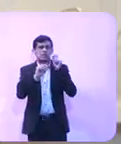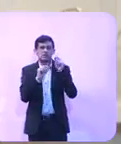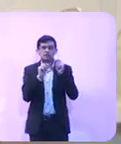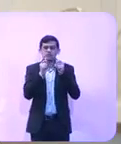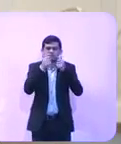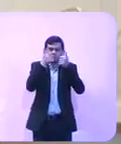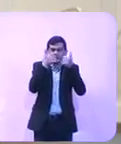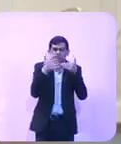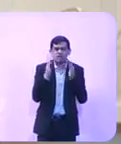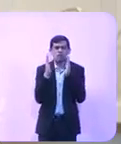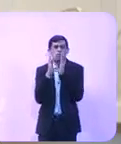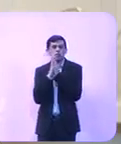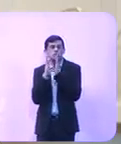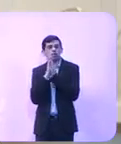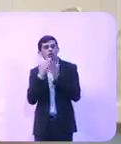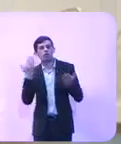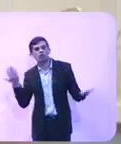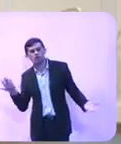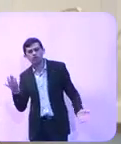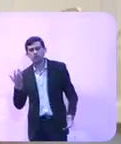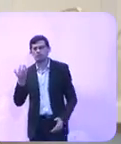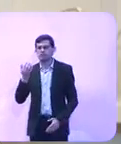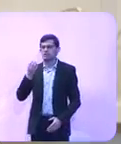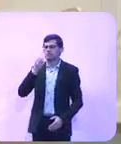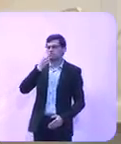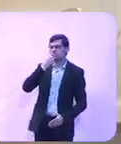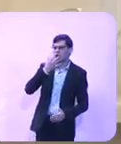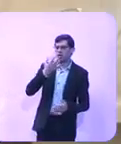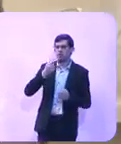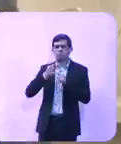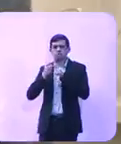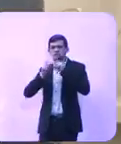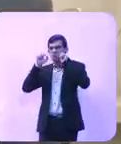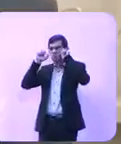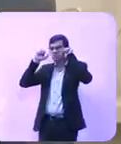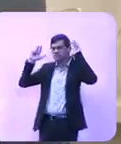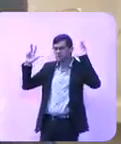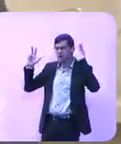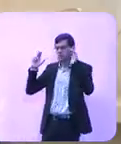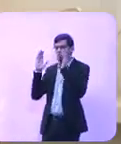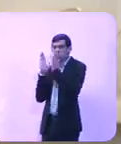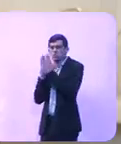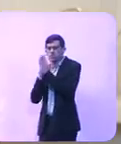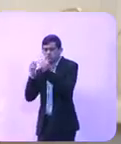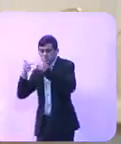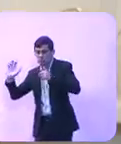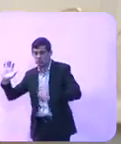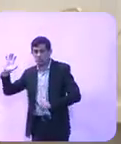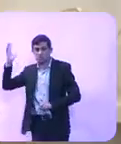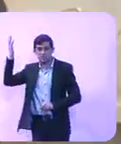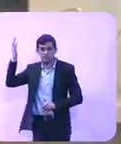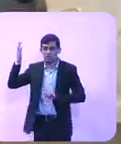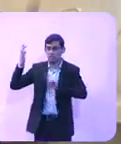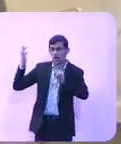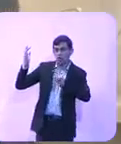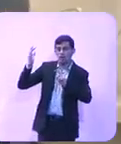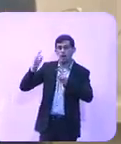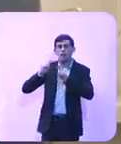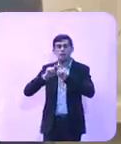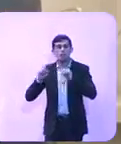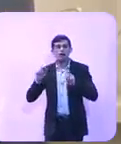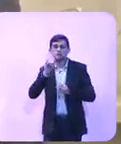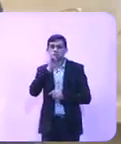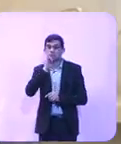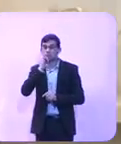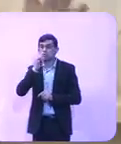oração, dizendo que, olha, não é bem assim, não é porque Moisés estava orando que as coisas estavam acontecendo, é que quando eles viam as